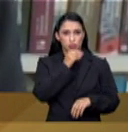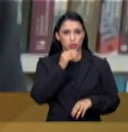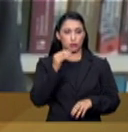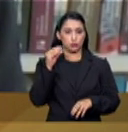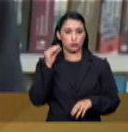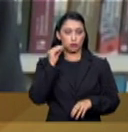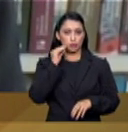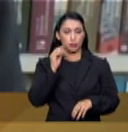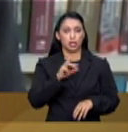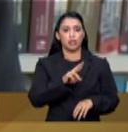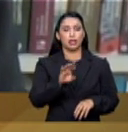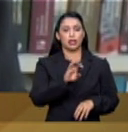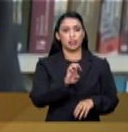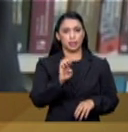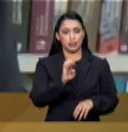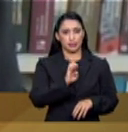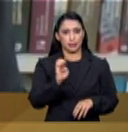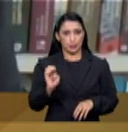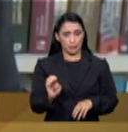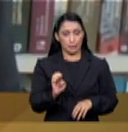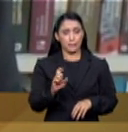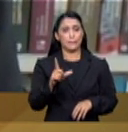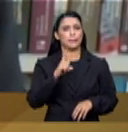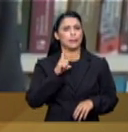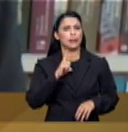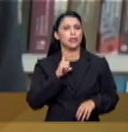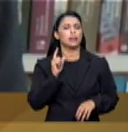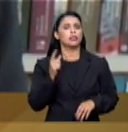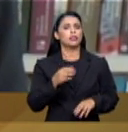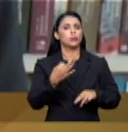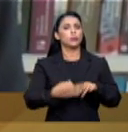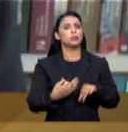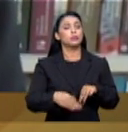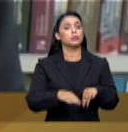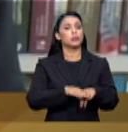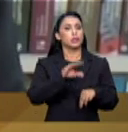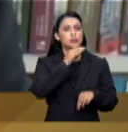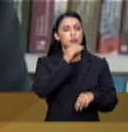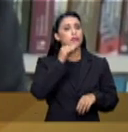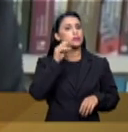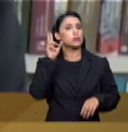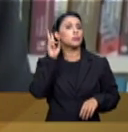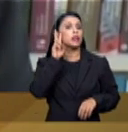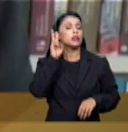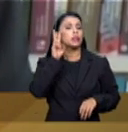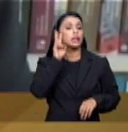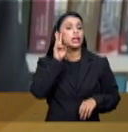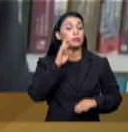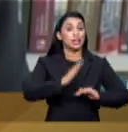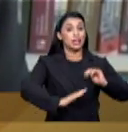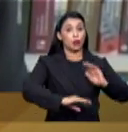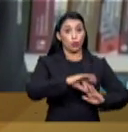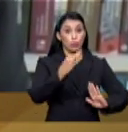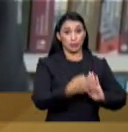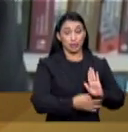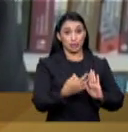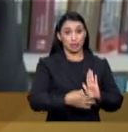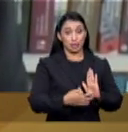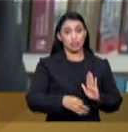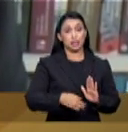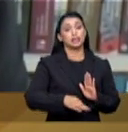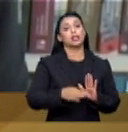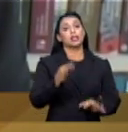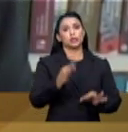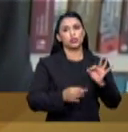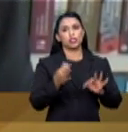recurso extraordinário 144.880, em que Sua Excelência nos lembra que a competência otorgada à Justiça